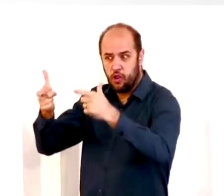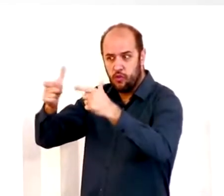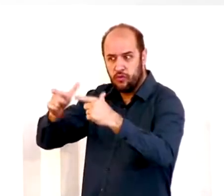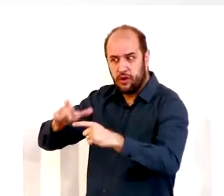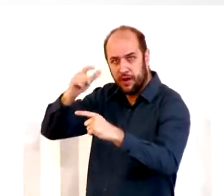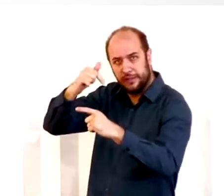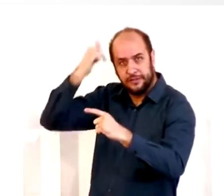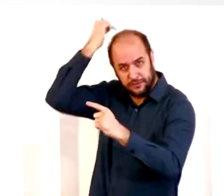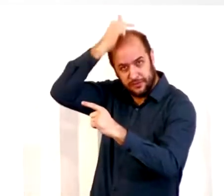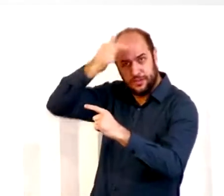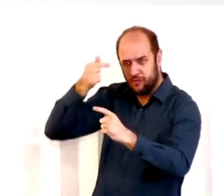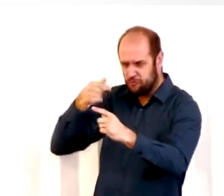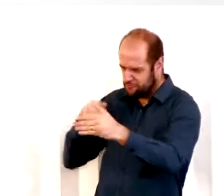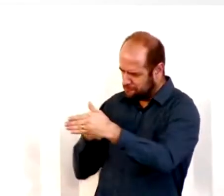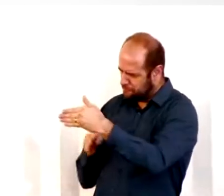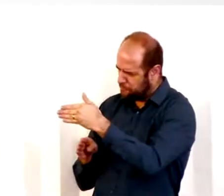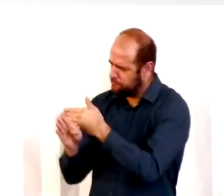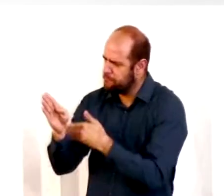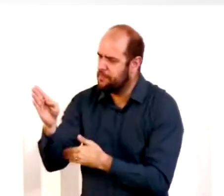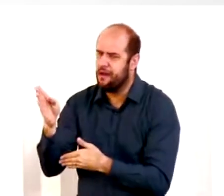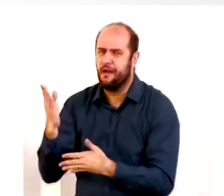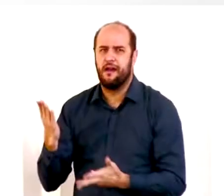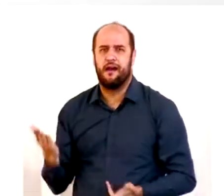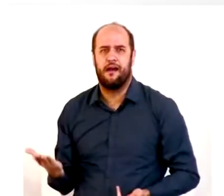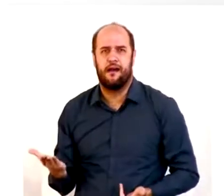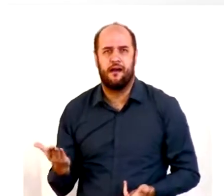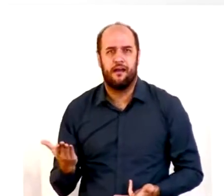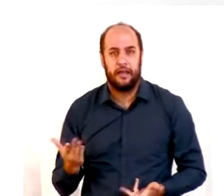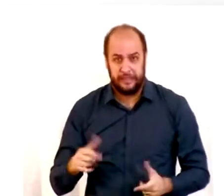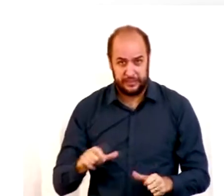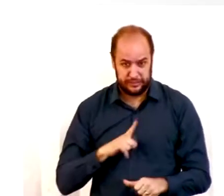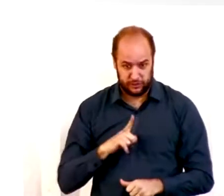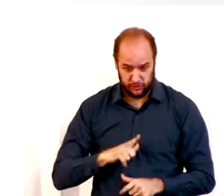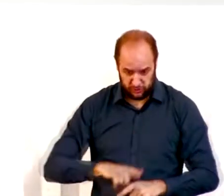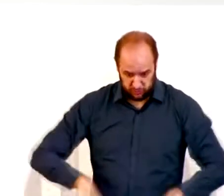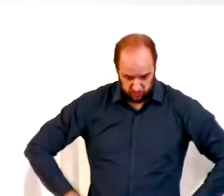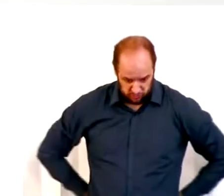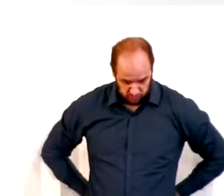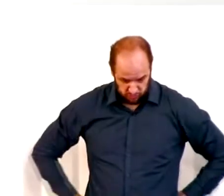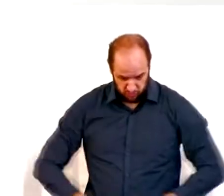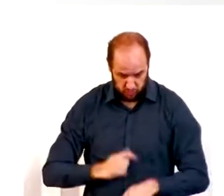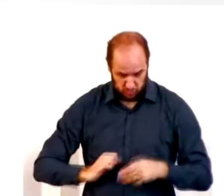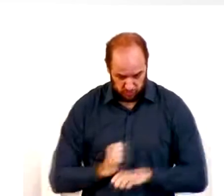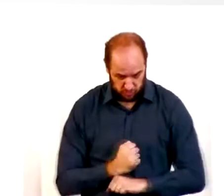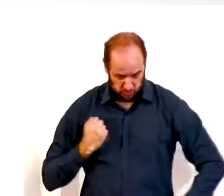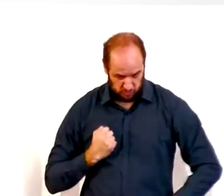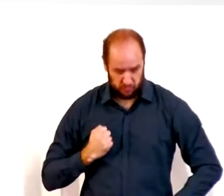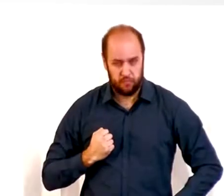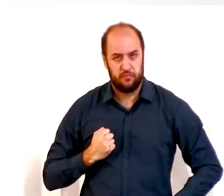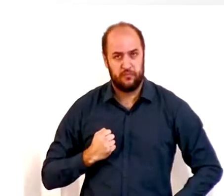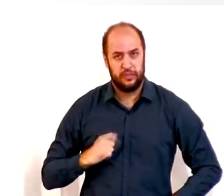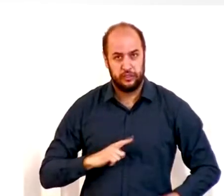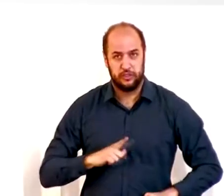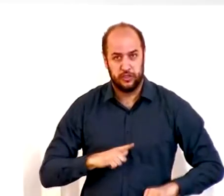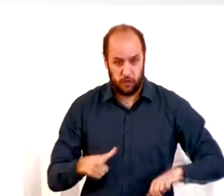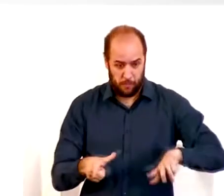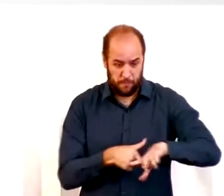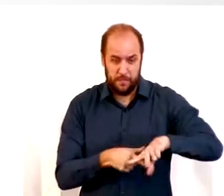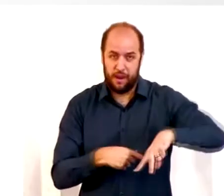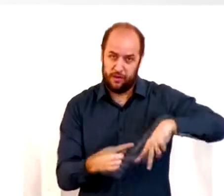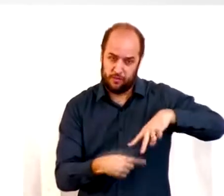no centro da adoração, no Santo dos Santos, amarrado por uma cordinha, ou melhor, ele entrava com a cordinha na sua perna, e com